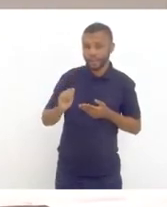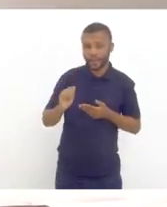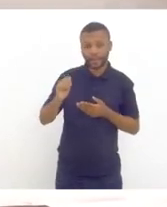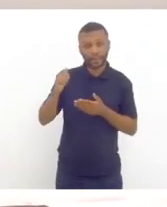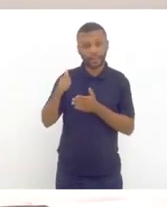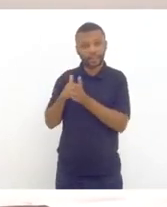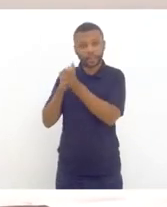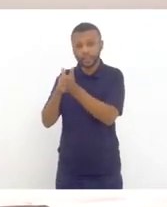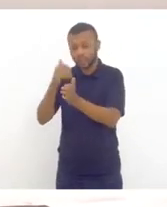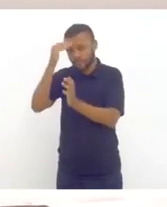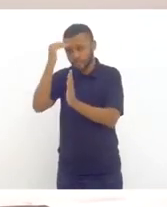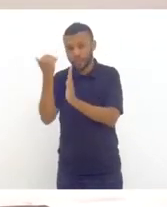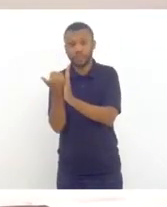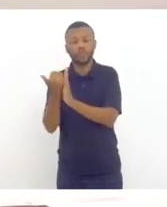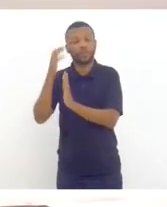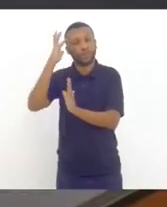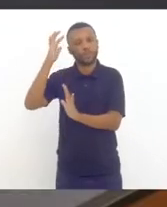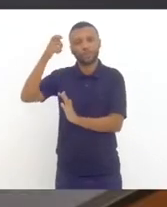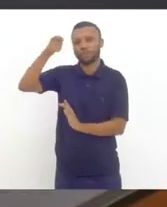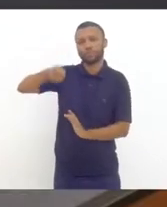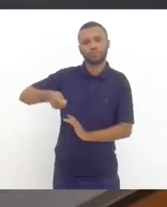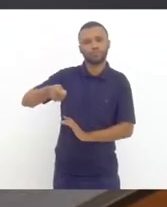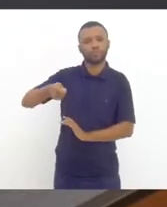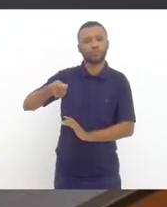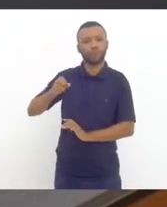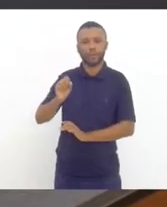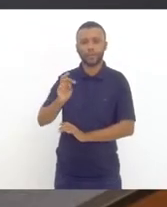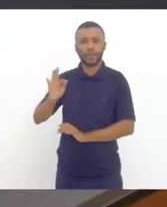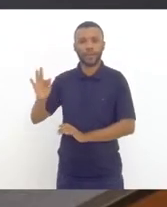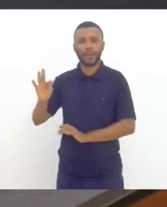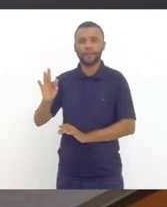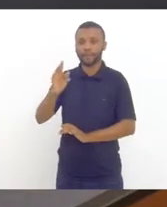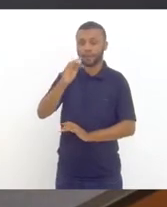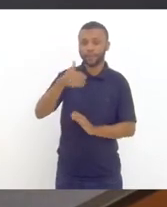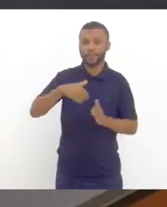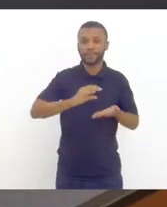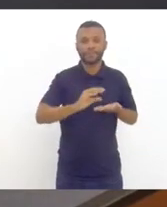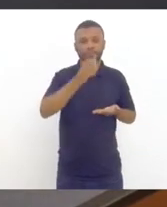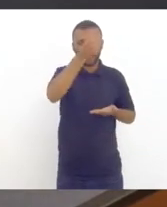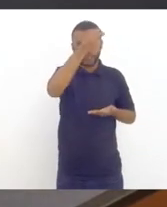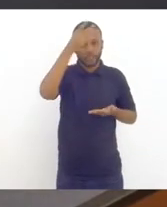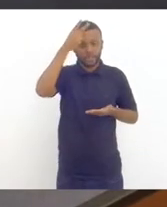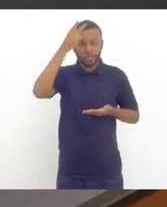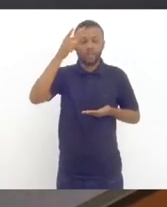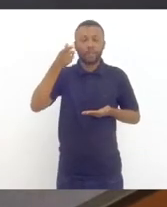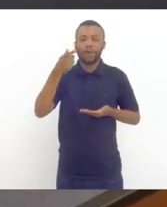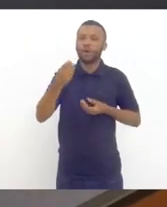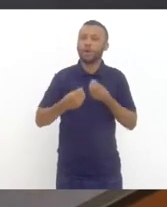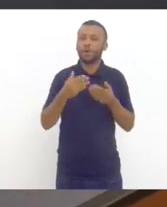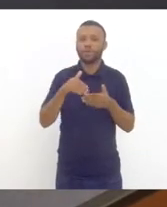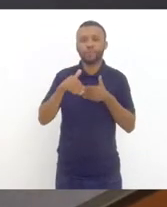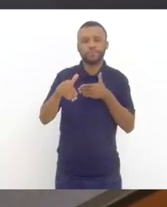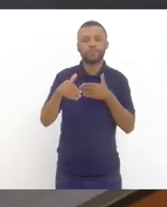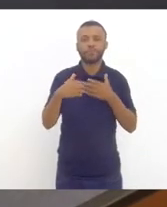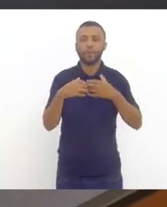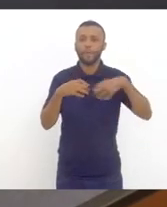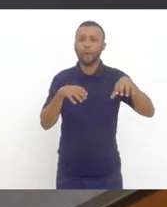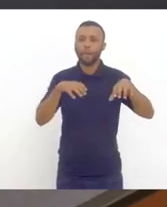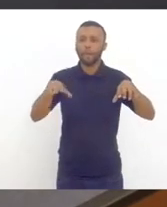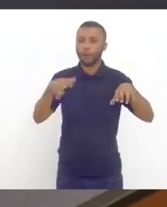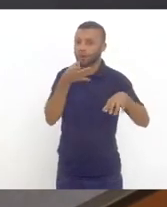relação ao que deve ser pago e que é devido ao município do Rio, desse tempo de cerca de 25 anos, seja daqui para frente. São coisas, a meu ver,